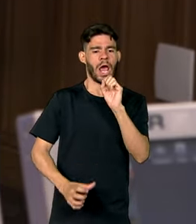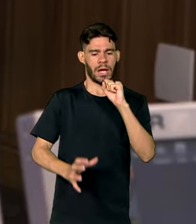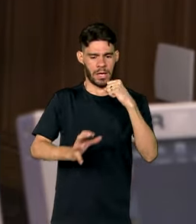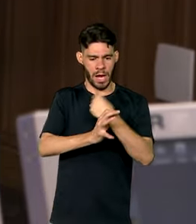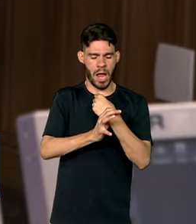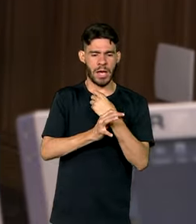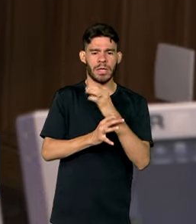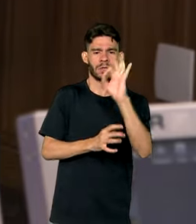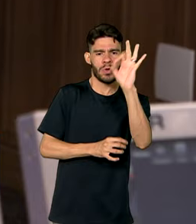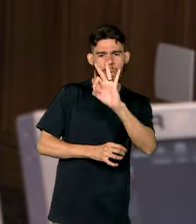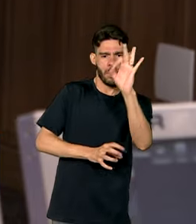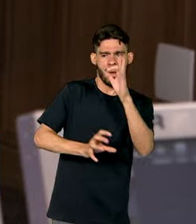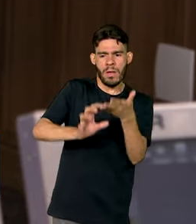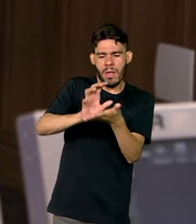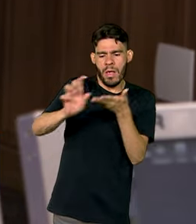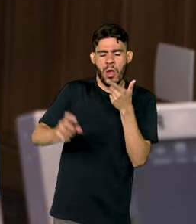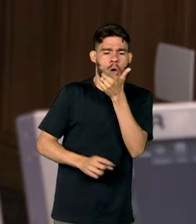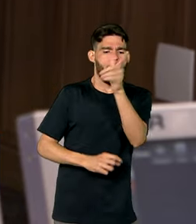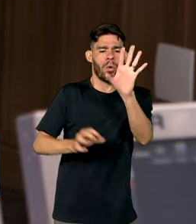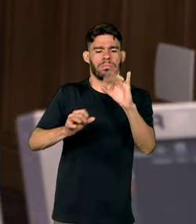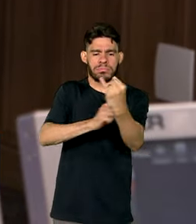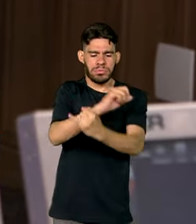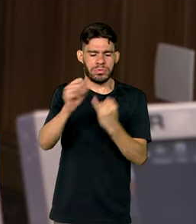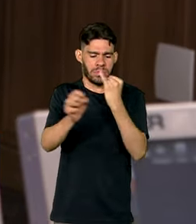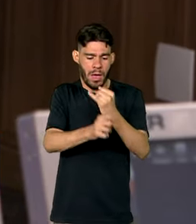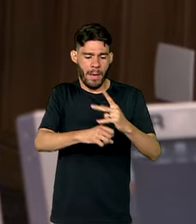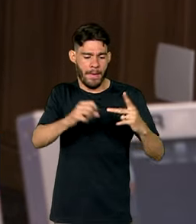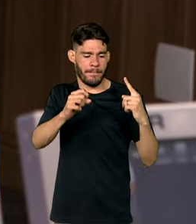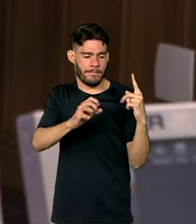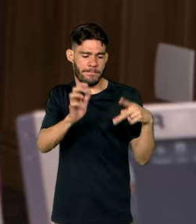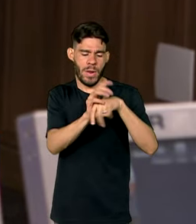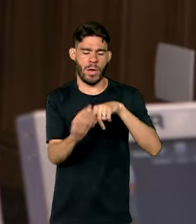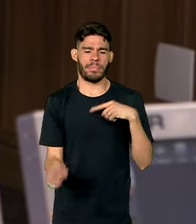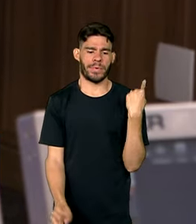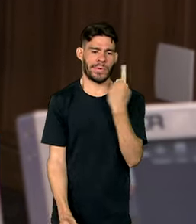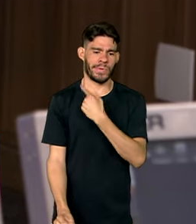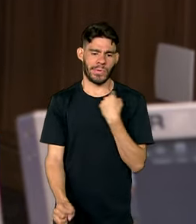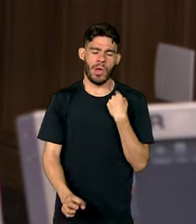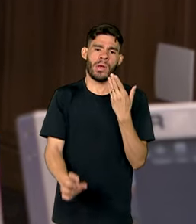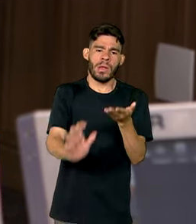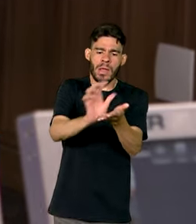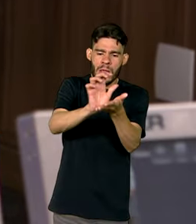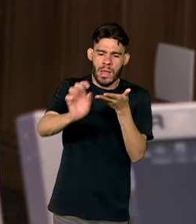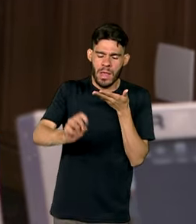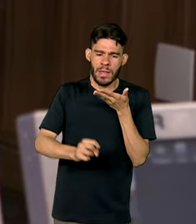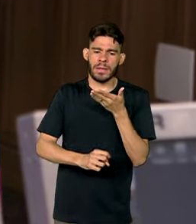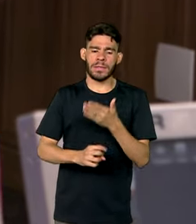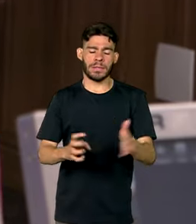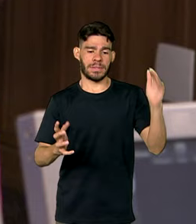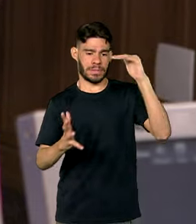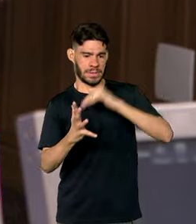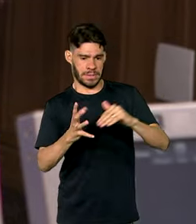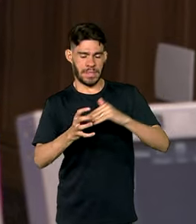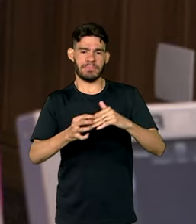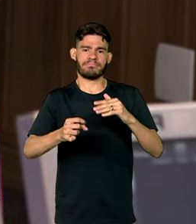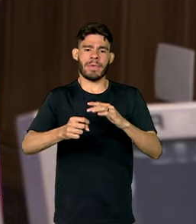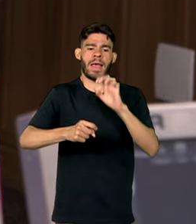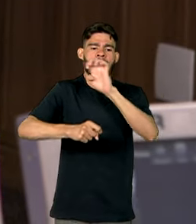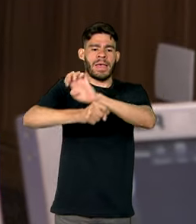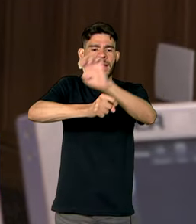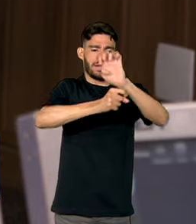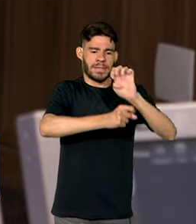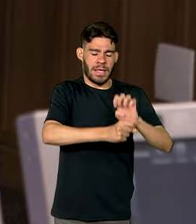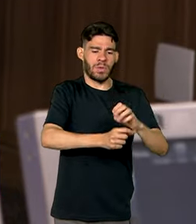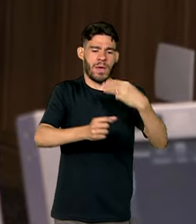garantido e outr são conectividade que nós mesmos passamos eh repassamos os recursos paraa secretarias estaduais e municipais